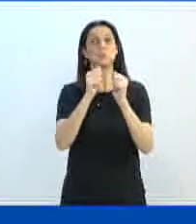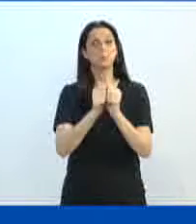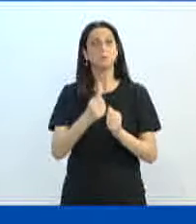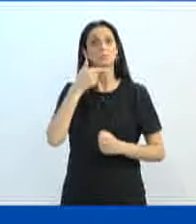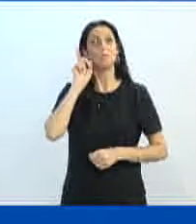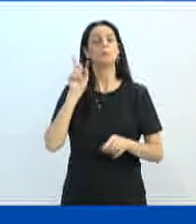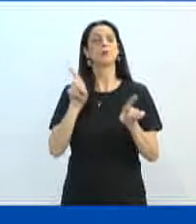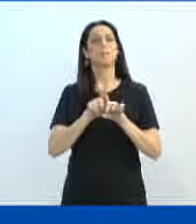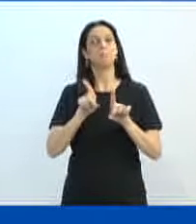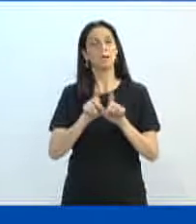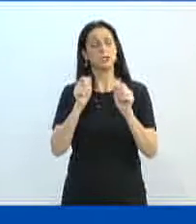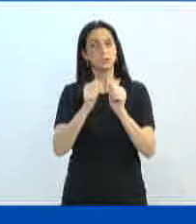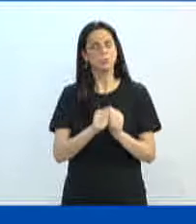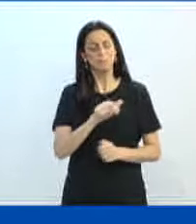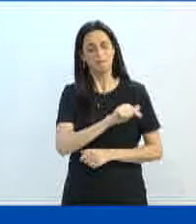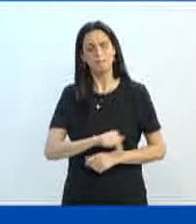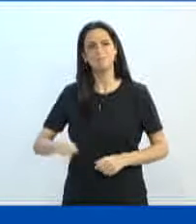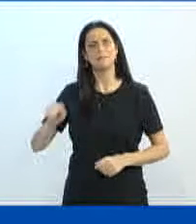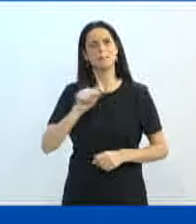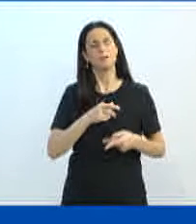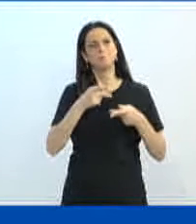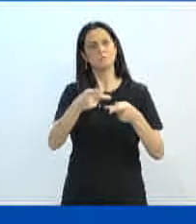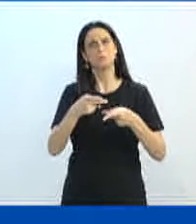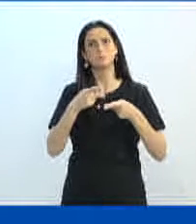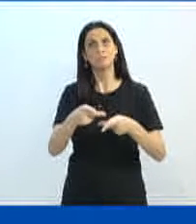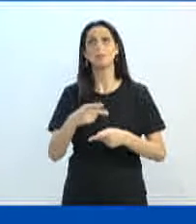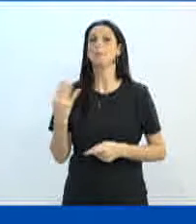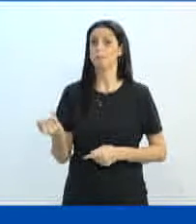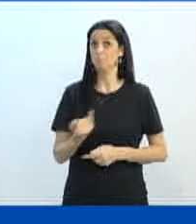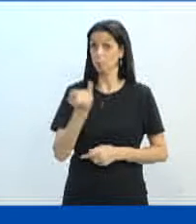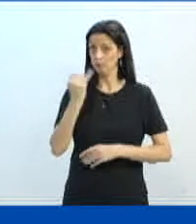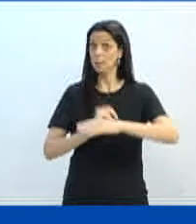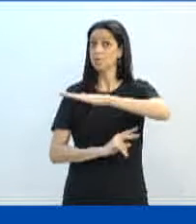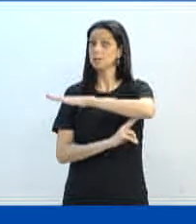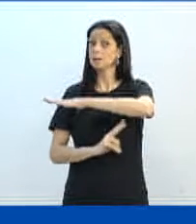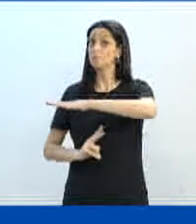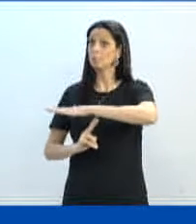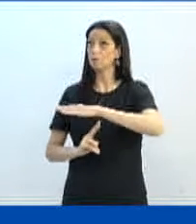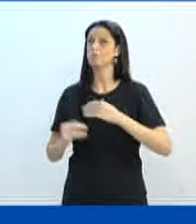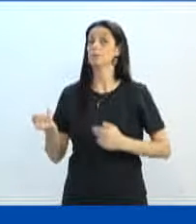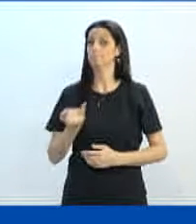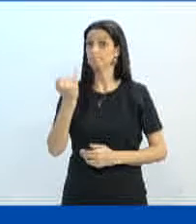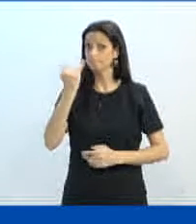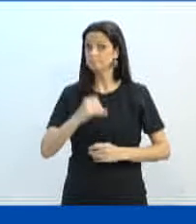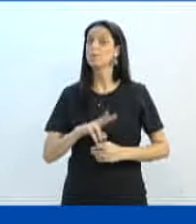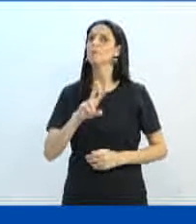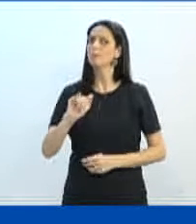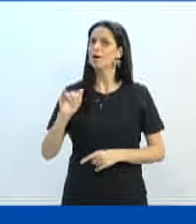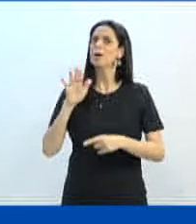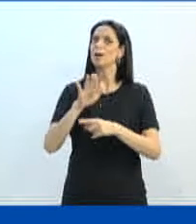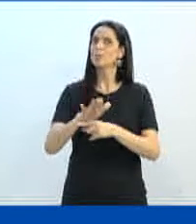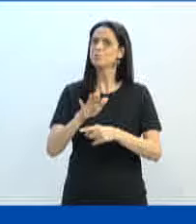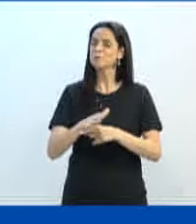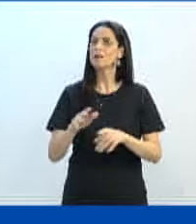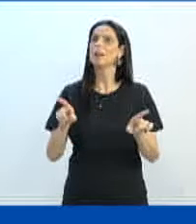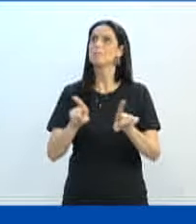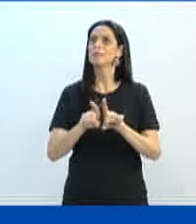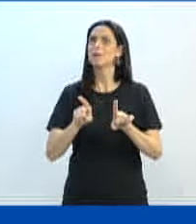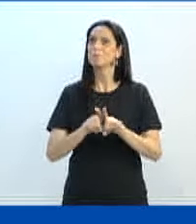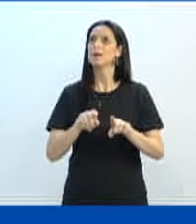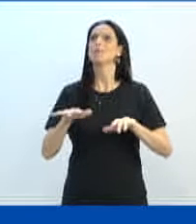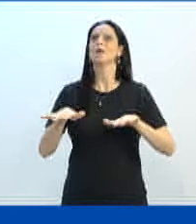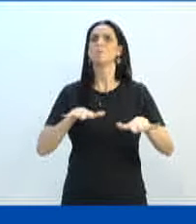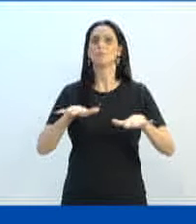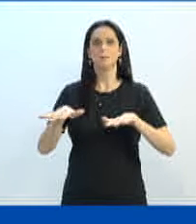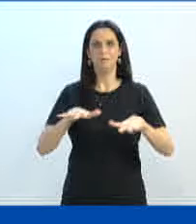ontem, durante a semana, um acesso importante para a nossa comunidade, inclusive que irá ajudar na questão da